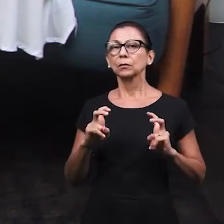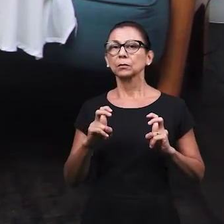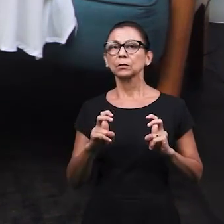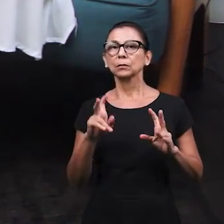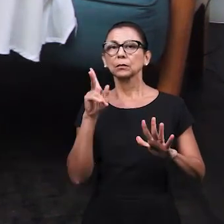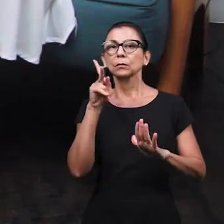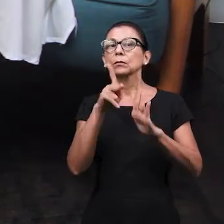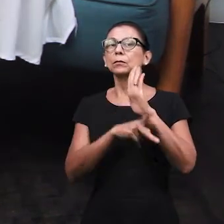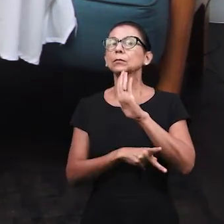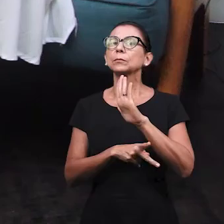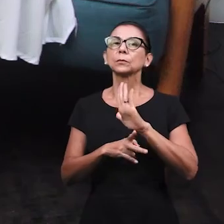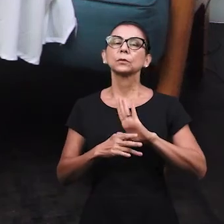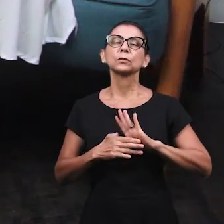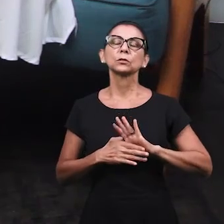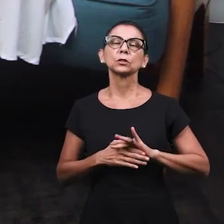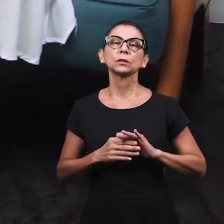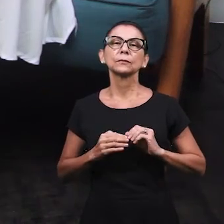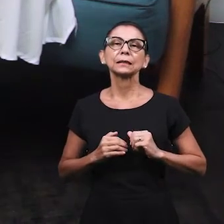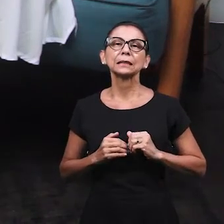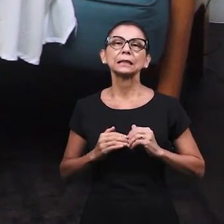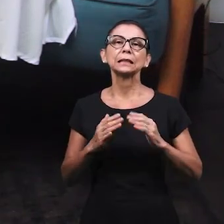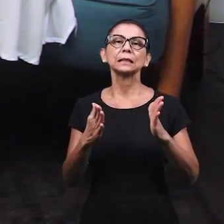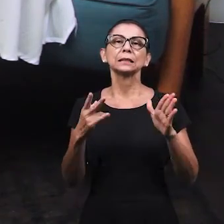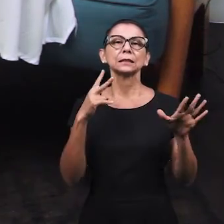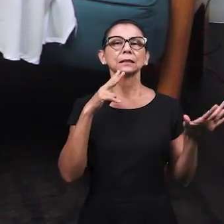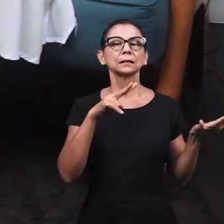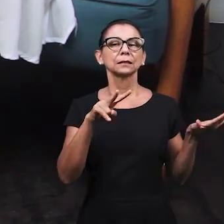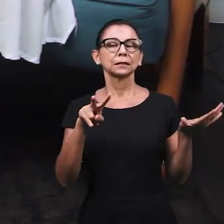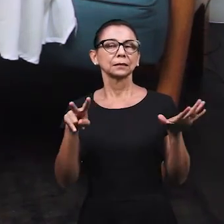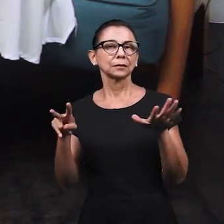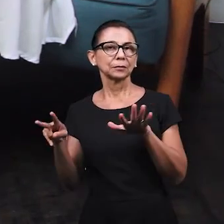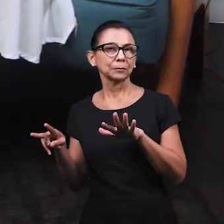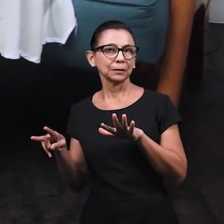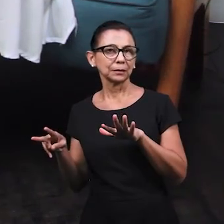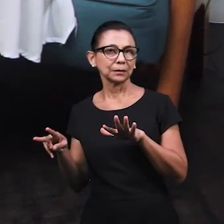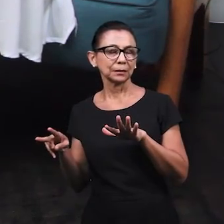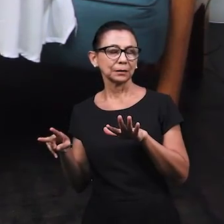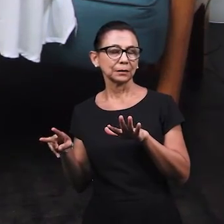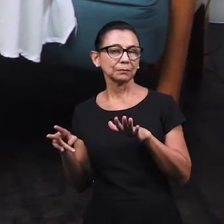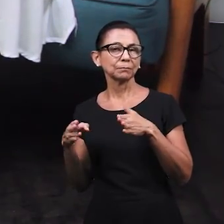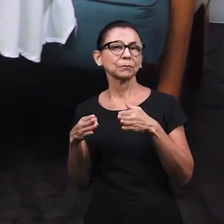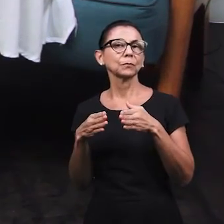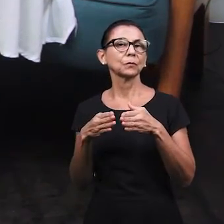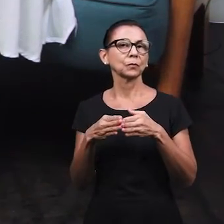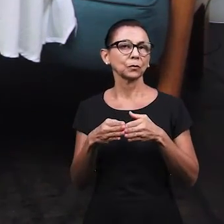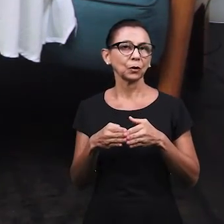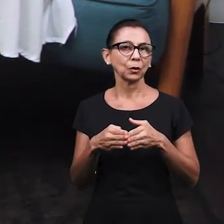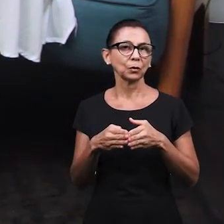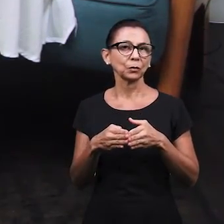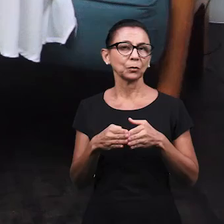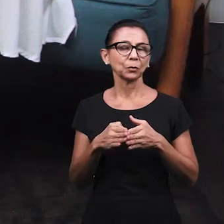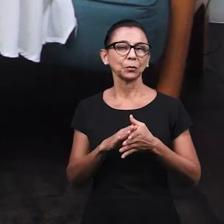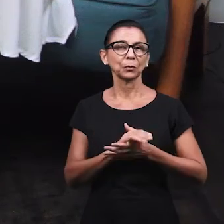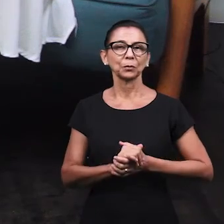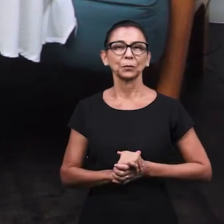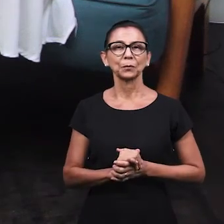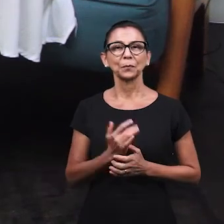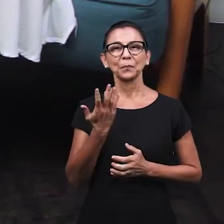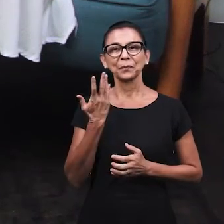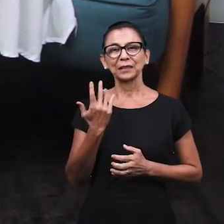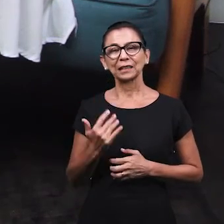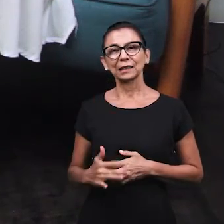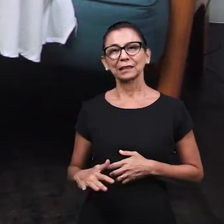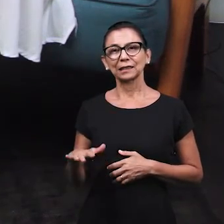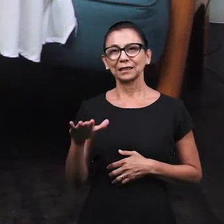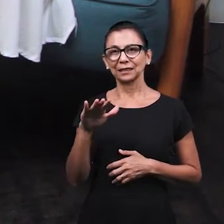é um projeto que vai ser lançado esta semana, direcionado para crianças.